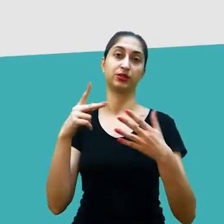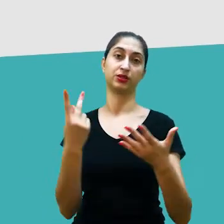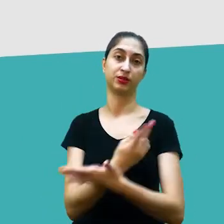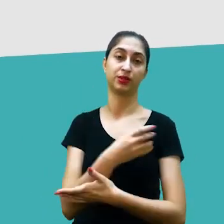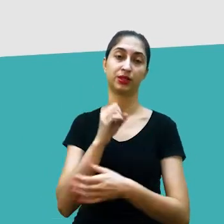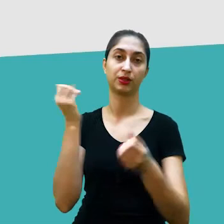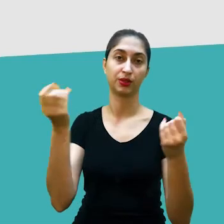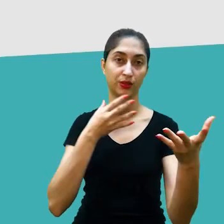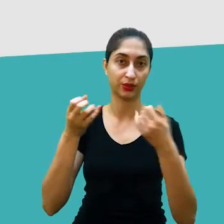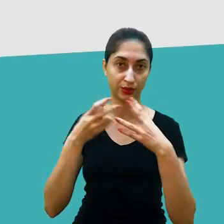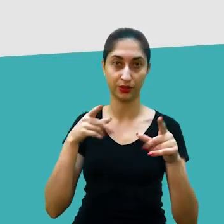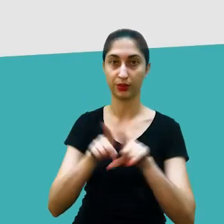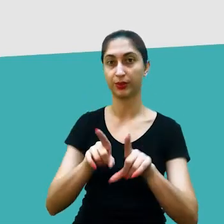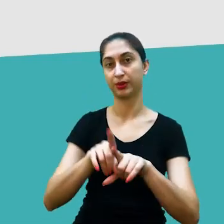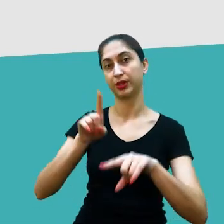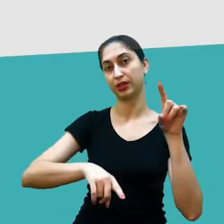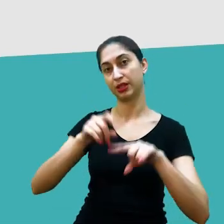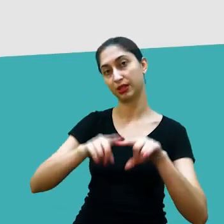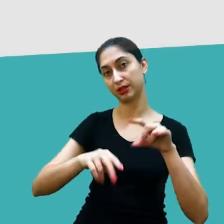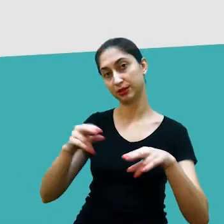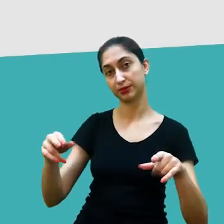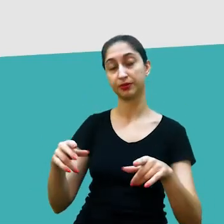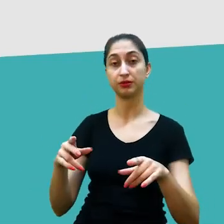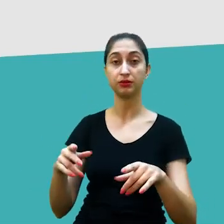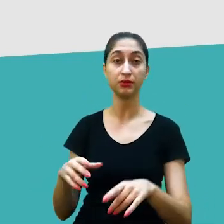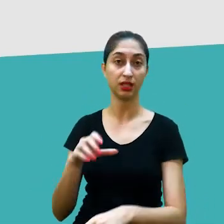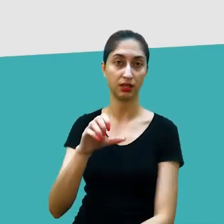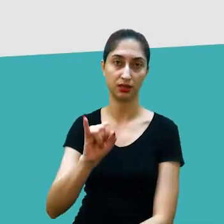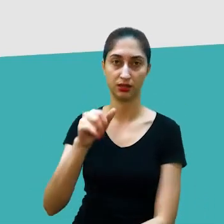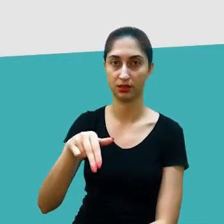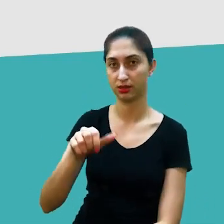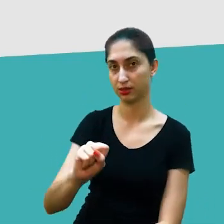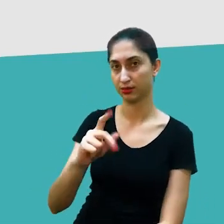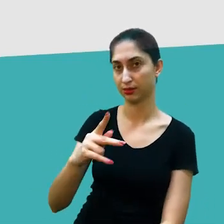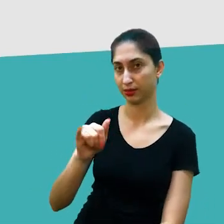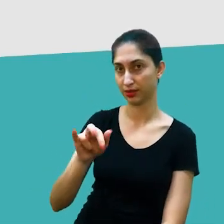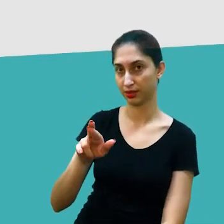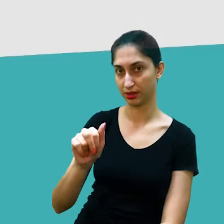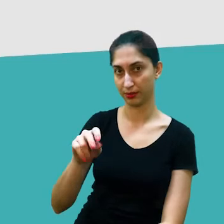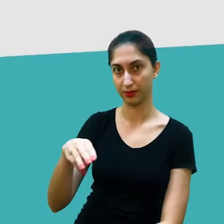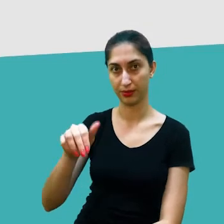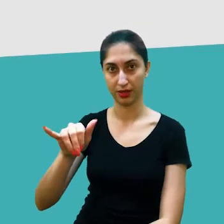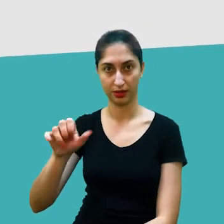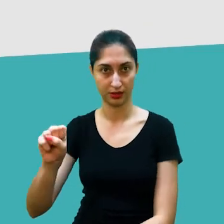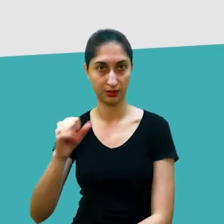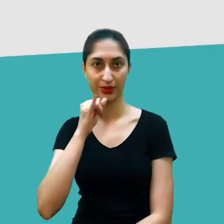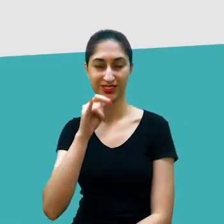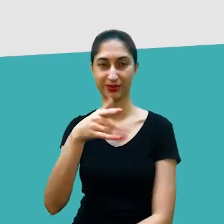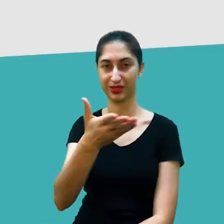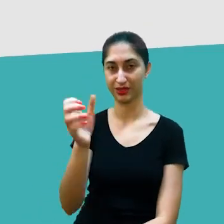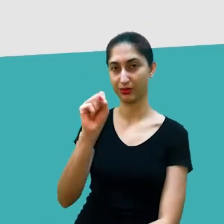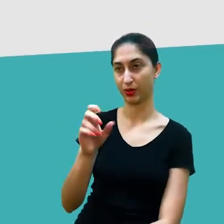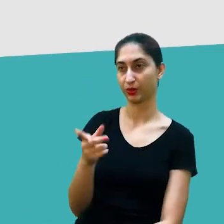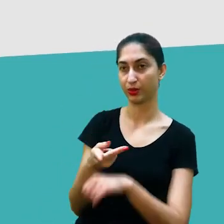inovação, inclusive nos materiais. Dentro do Inspira Mais, por exemplo, vocês podem buscar um projeto chamado